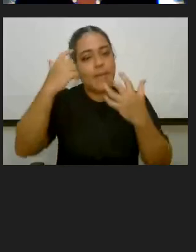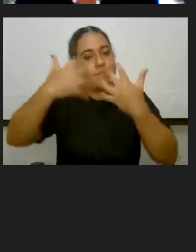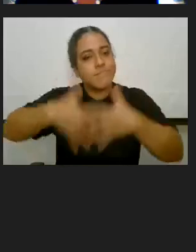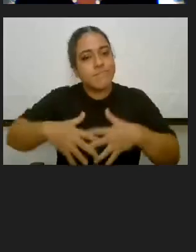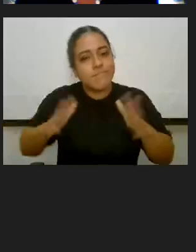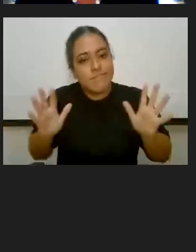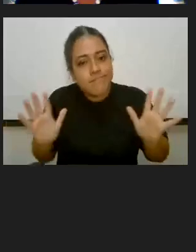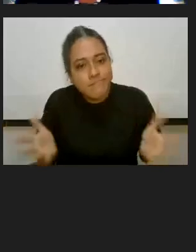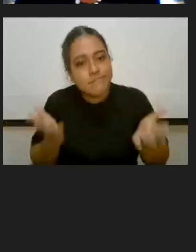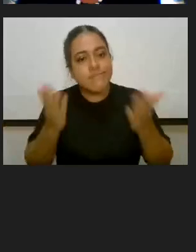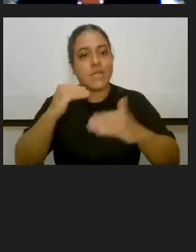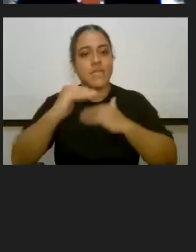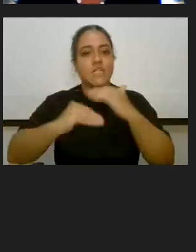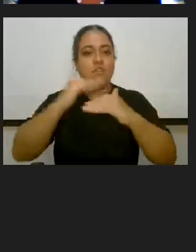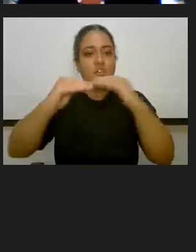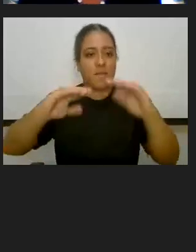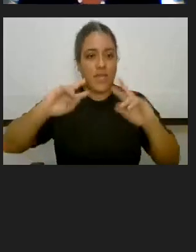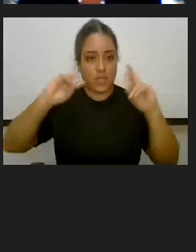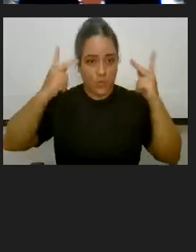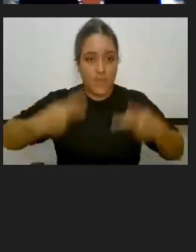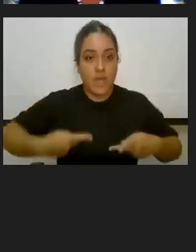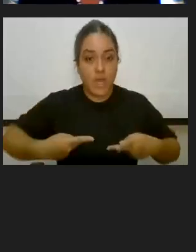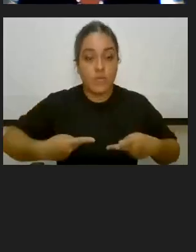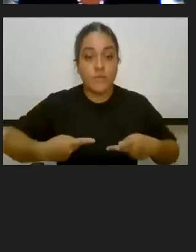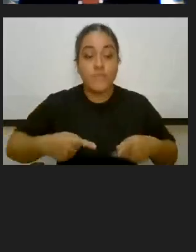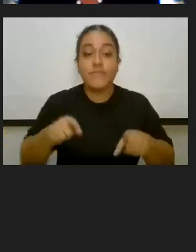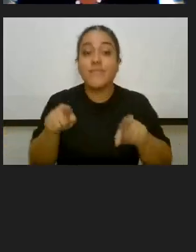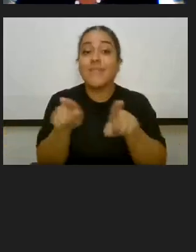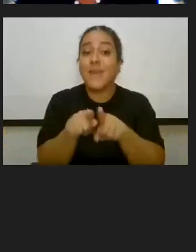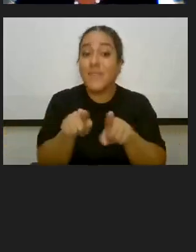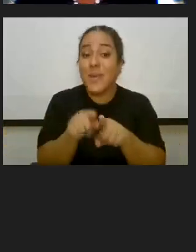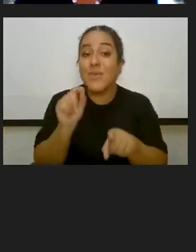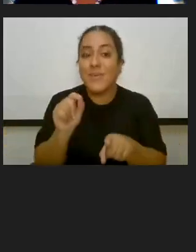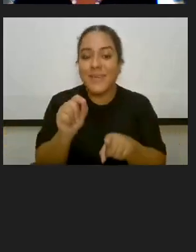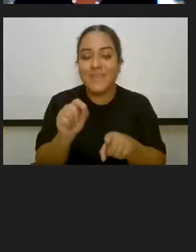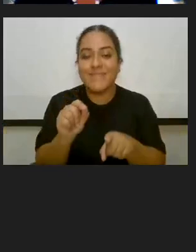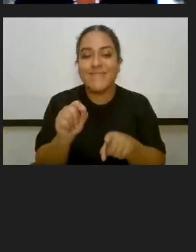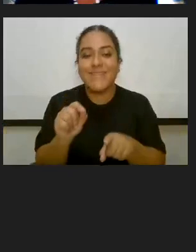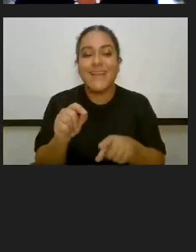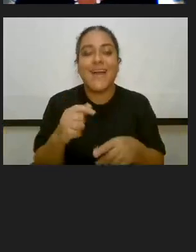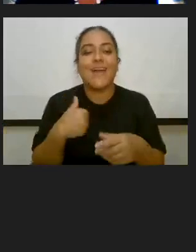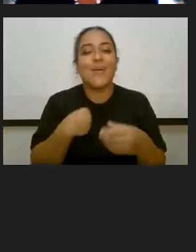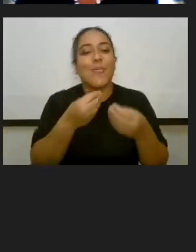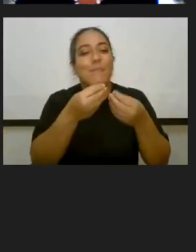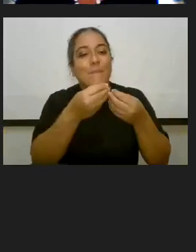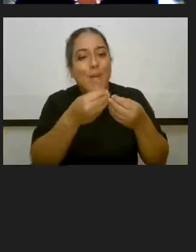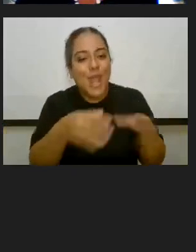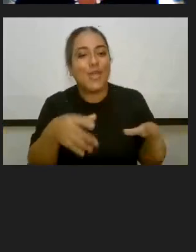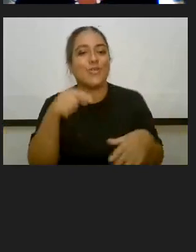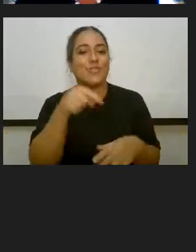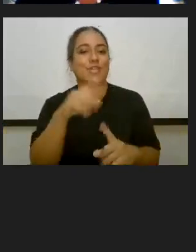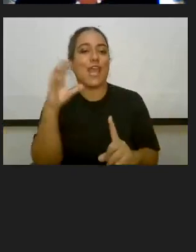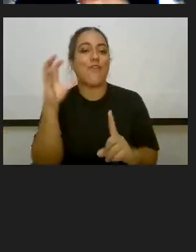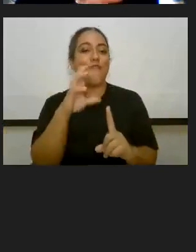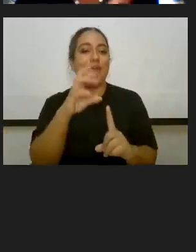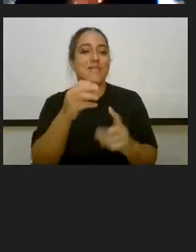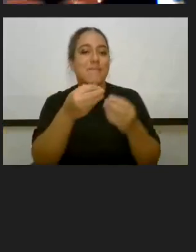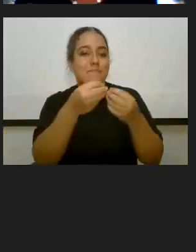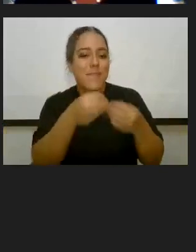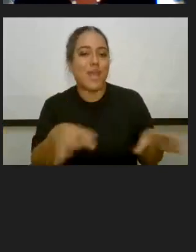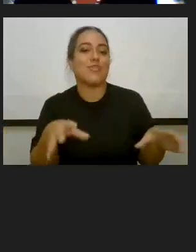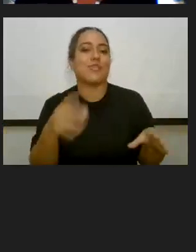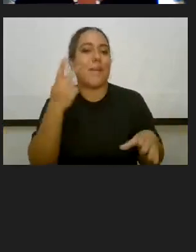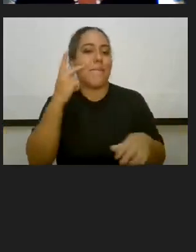humano, ela acaba produzindo o seu contrário, que é o adoecimento? Em que